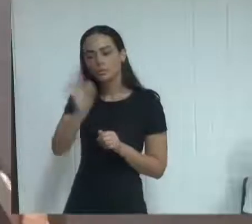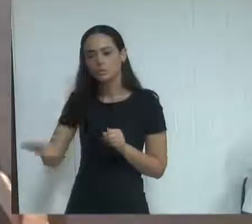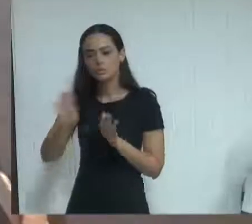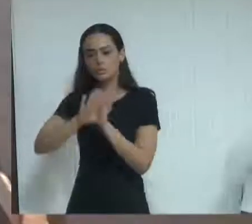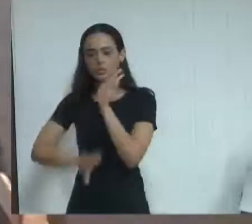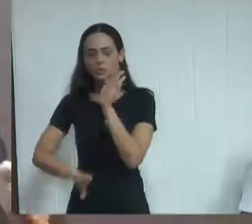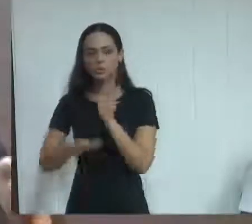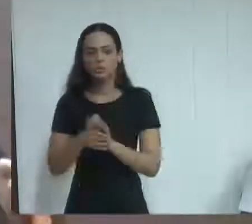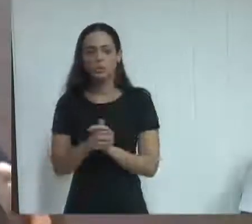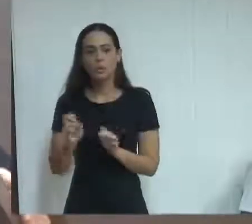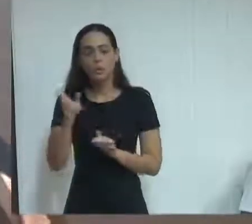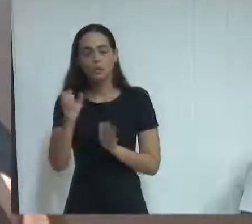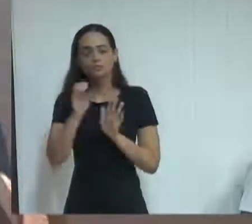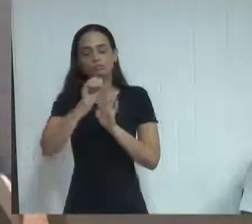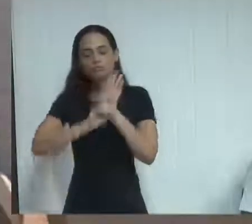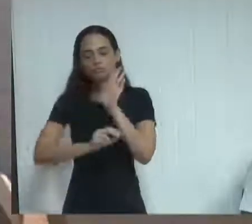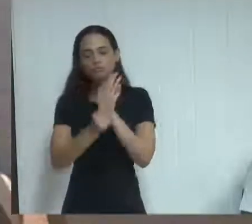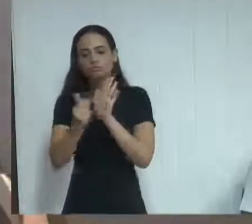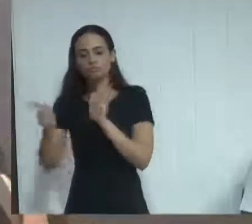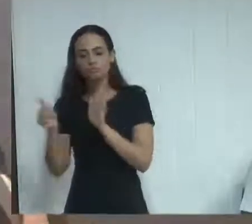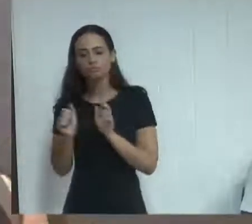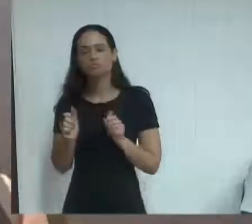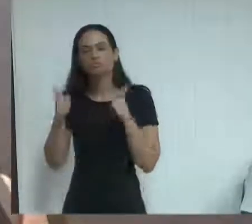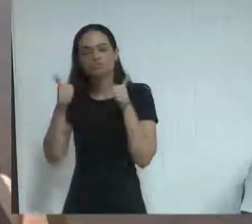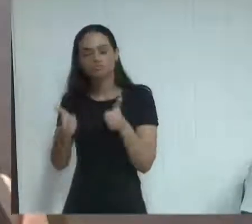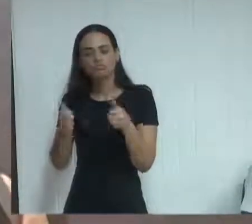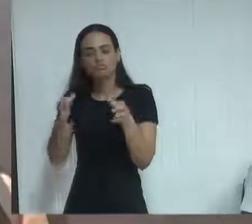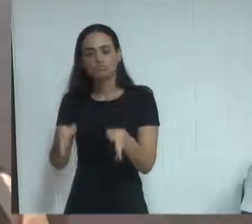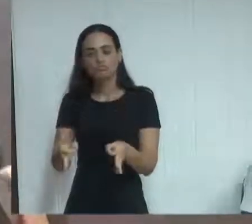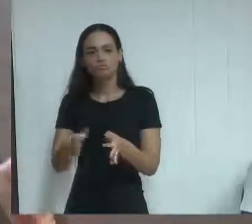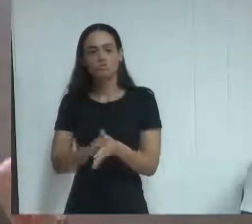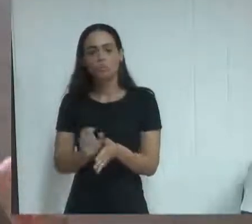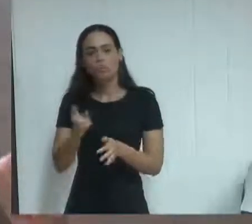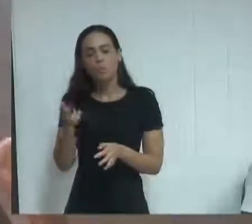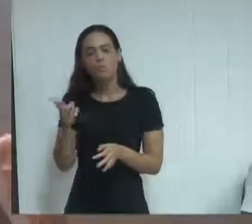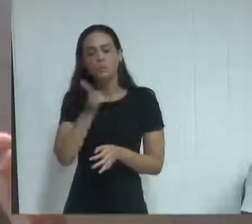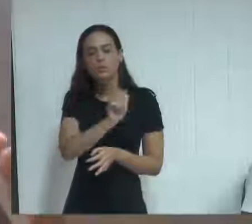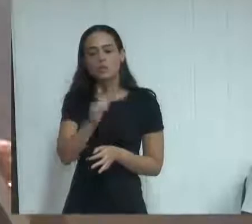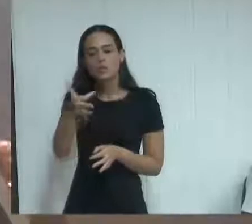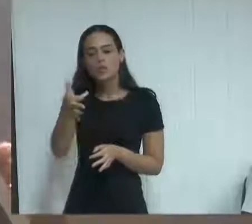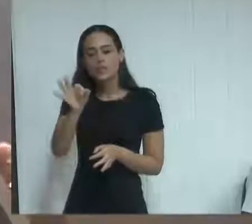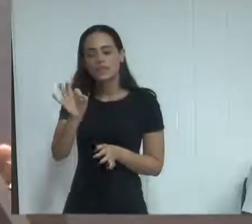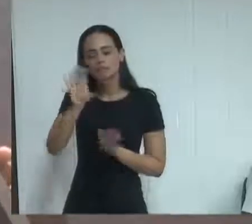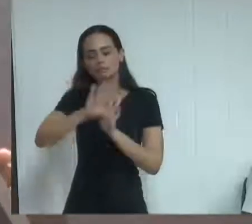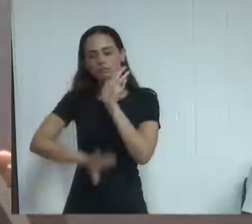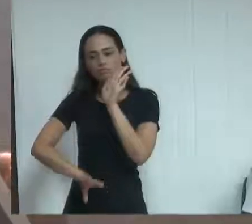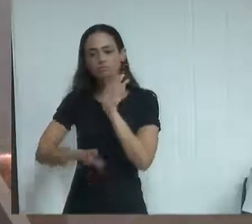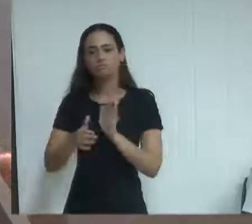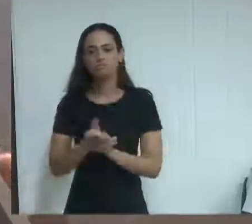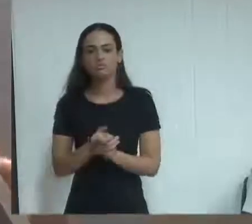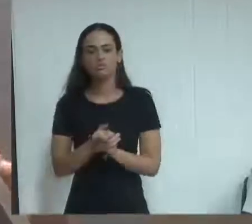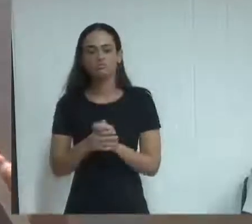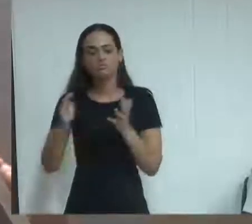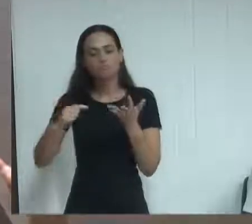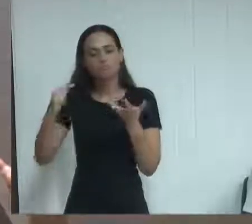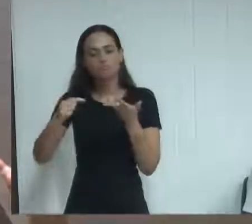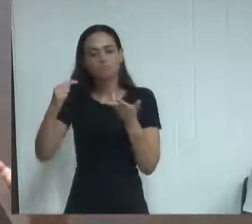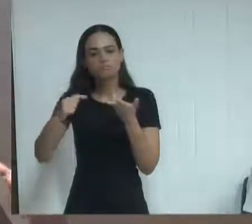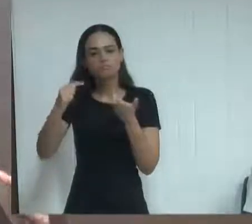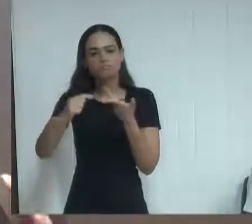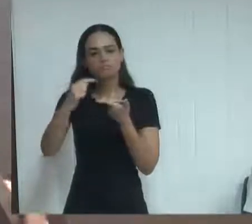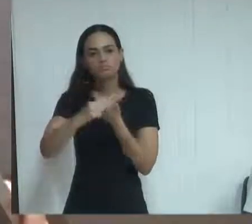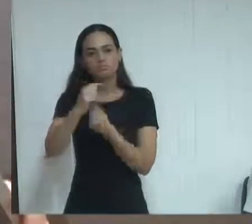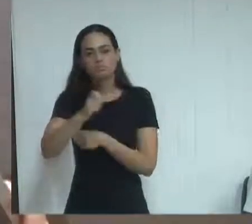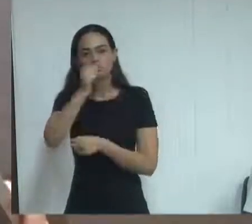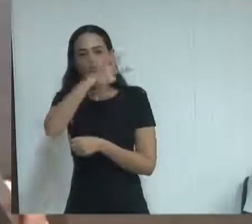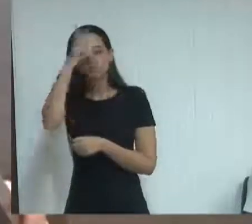O orçamento está bem, estamos tranquilos, então podemos dar o desconto de 10%. Então, esses são fatores de flexibilização que qualquer governo